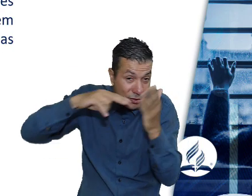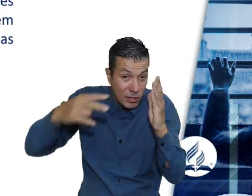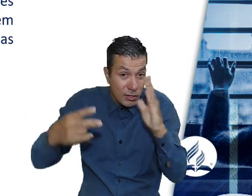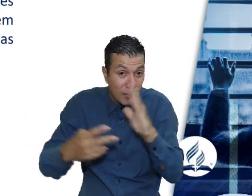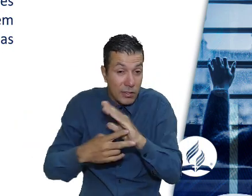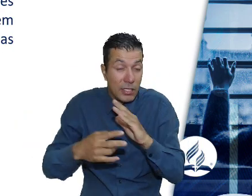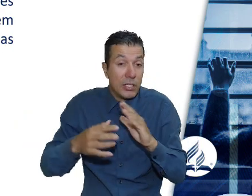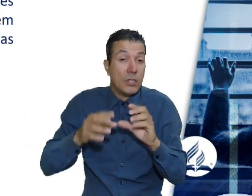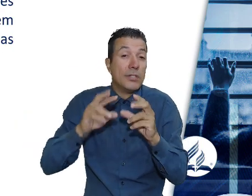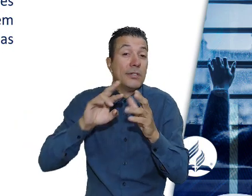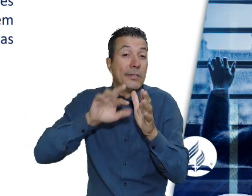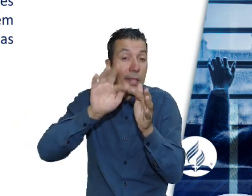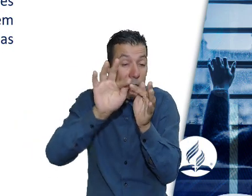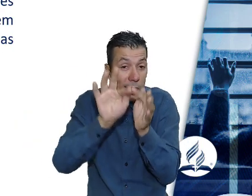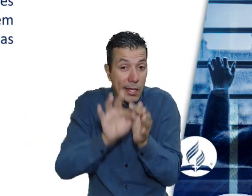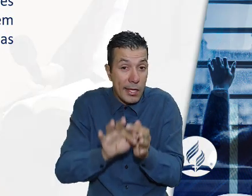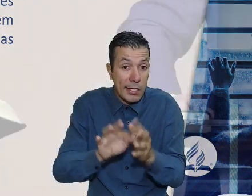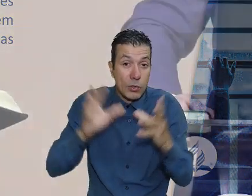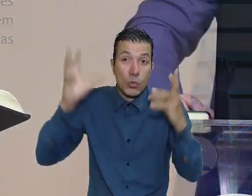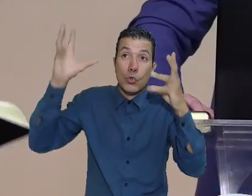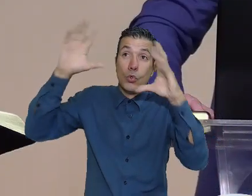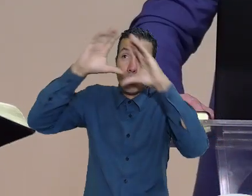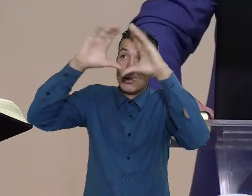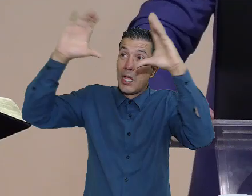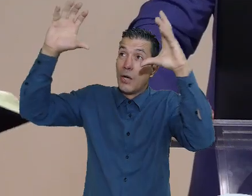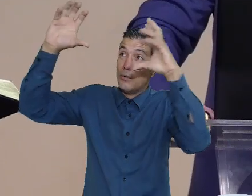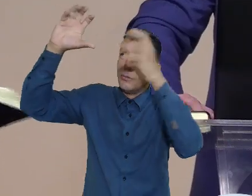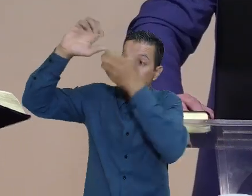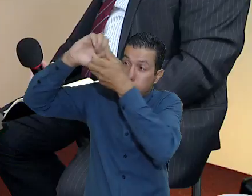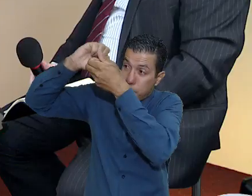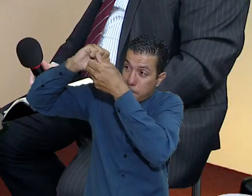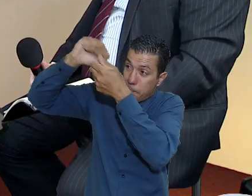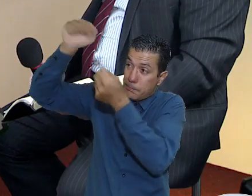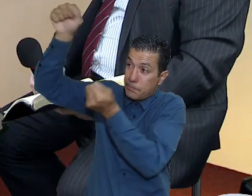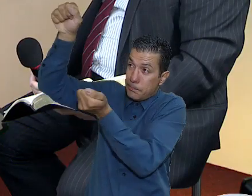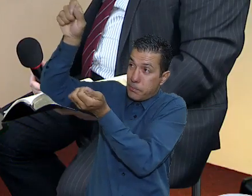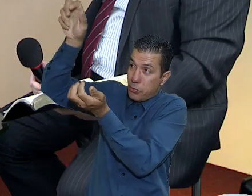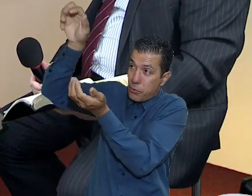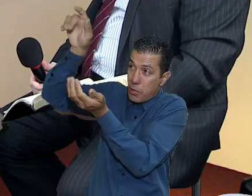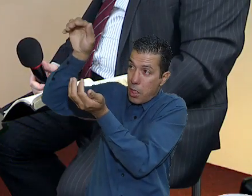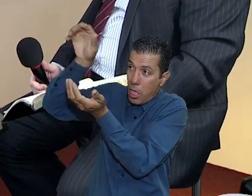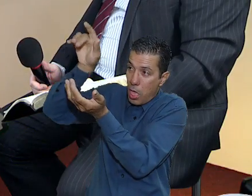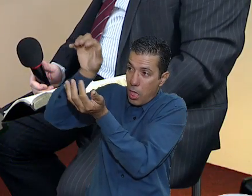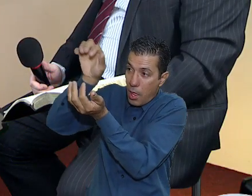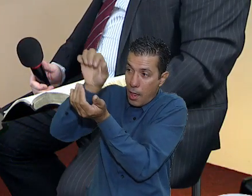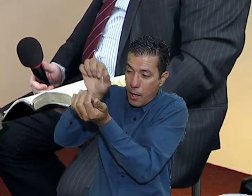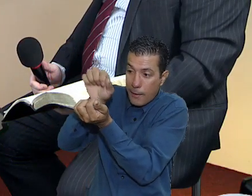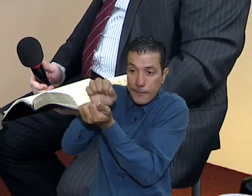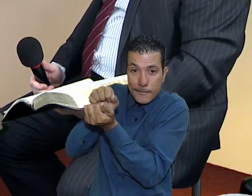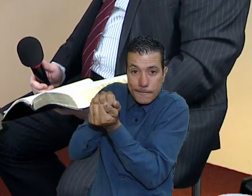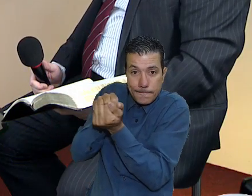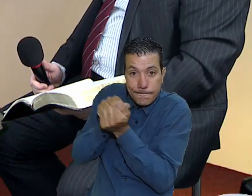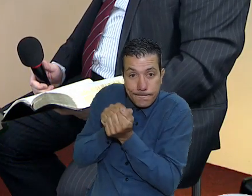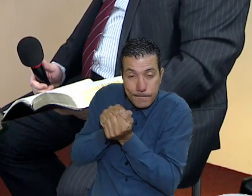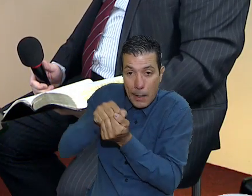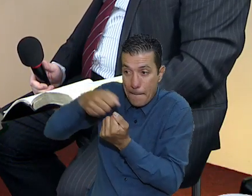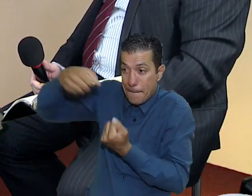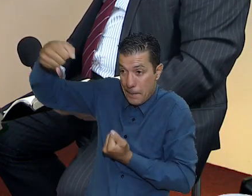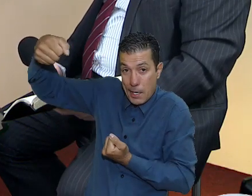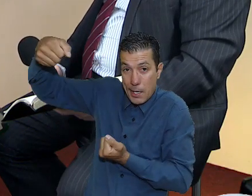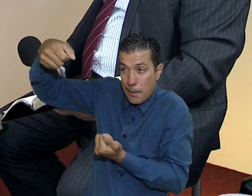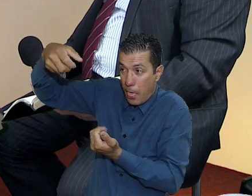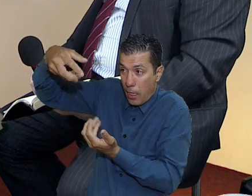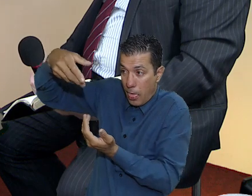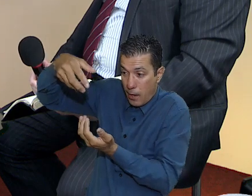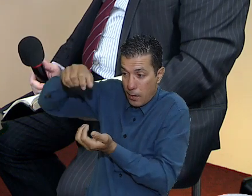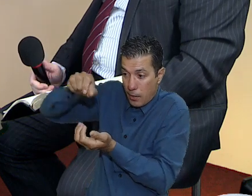texto ele começa dizendo que o céu se recolheu como um pergaminho. Aqui, pastor Leonardo, está falando da volta de Jesus. Amém. Será o grande